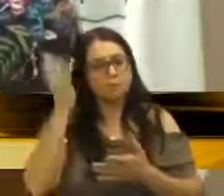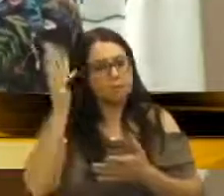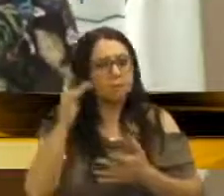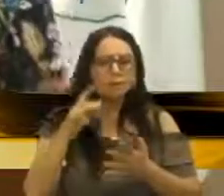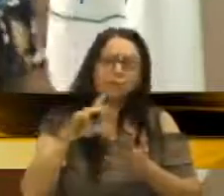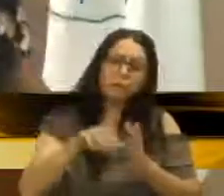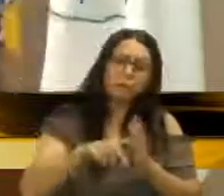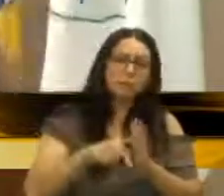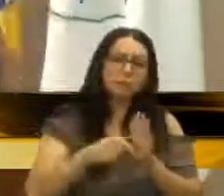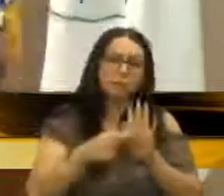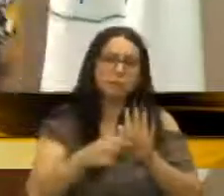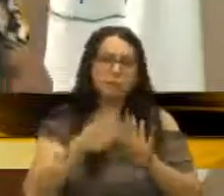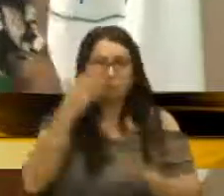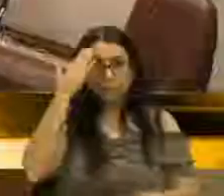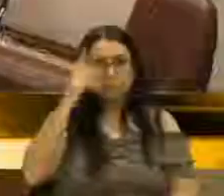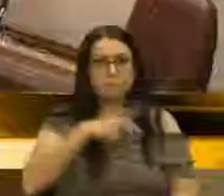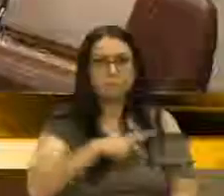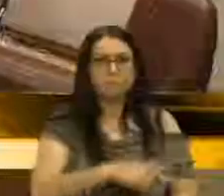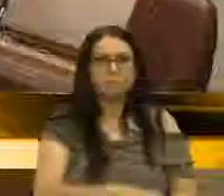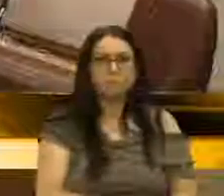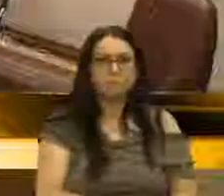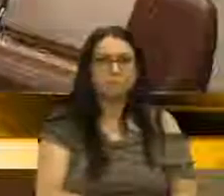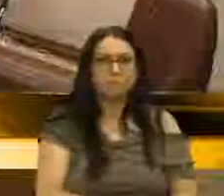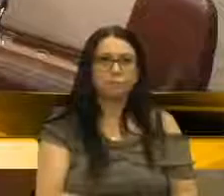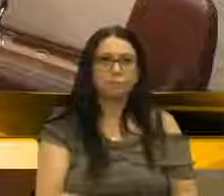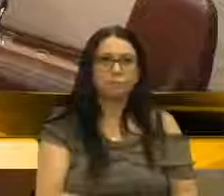a espionar obrigado habitantes